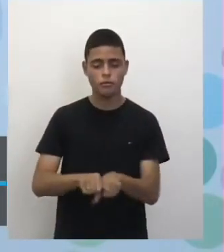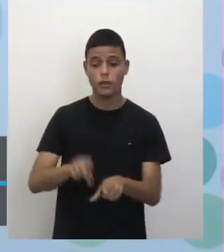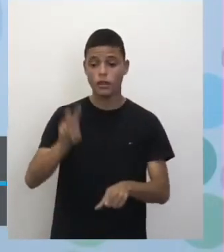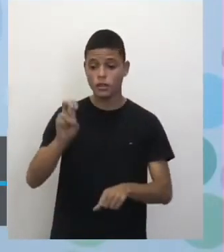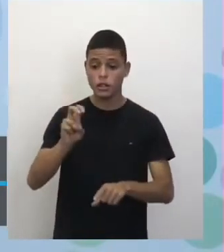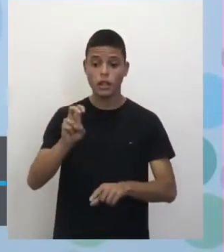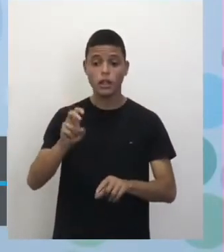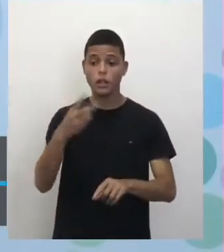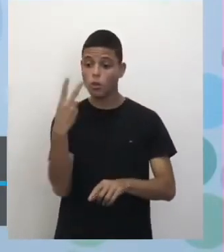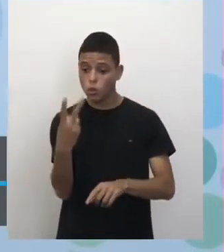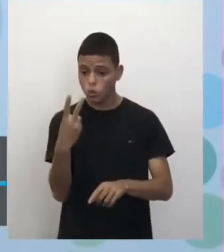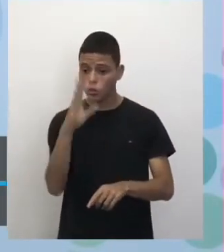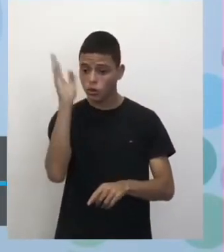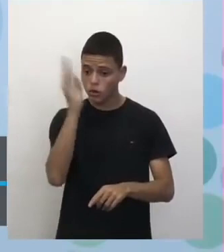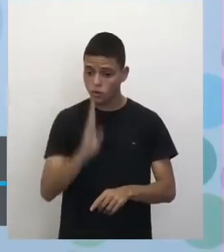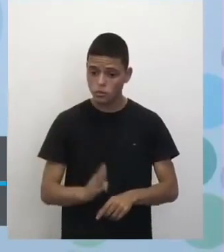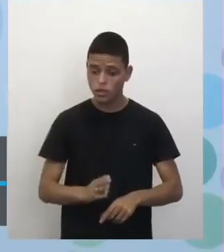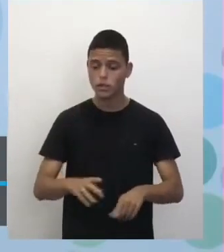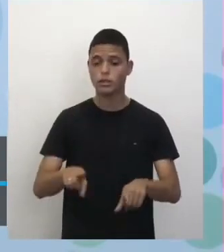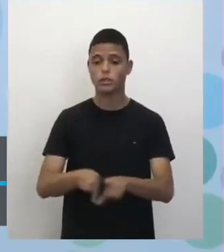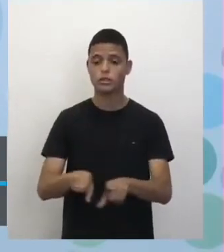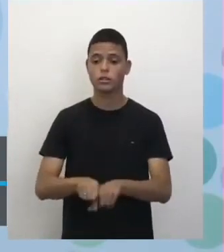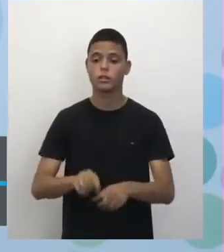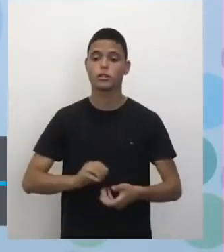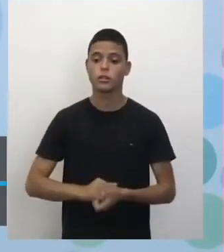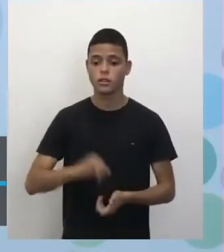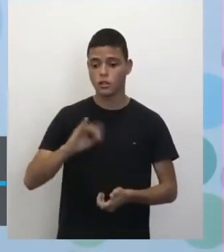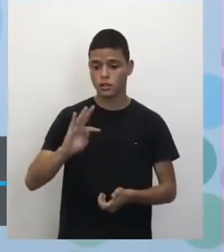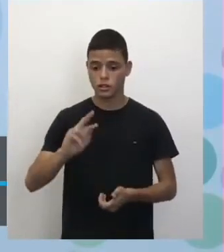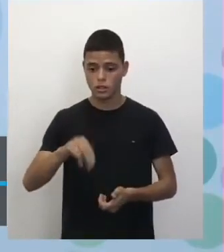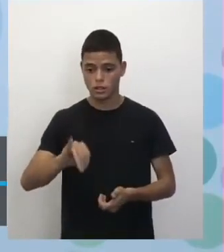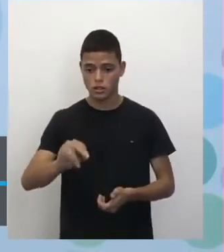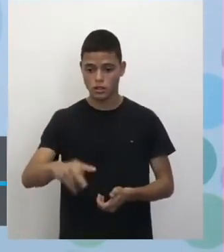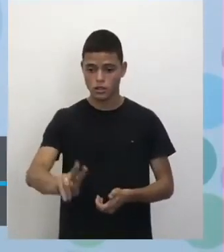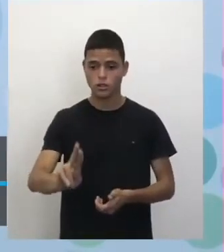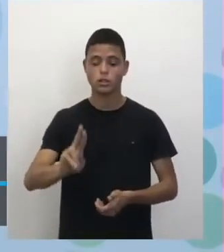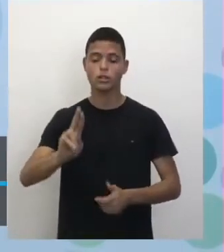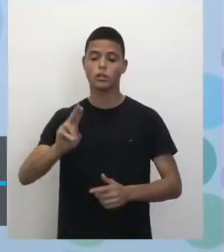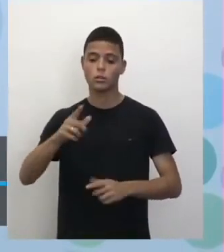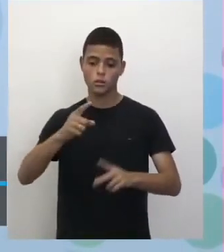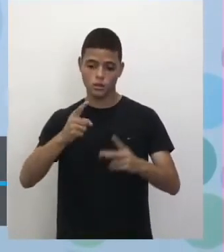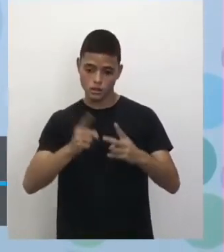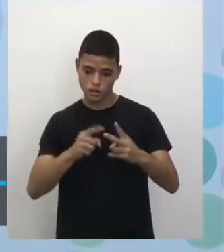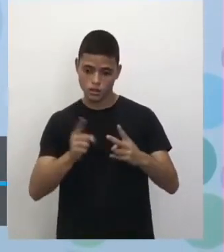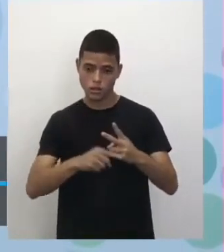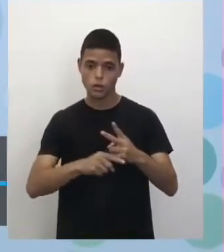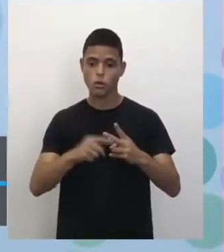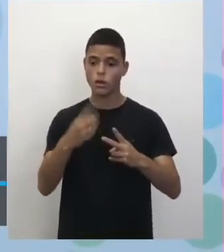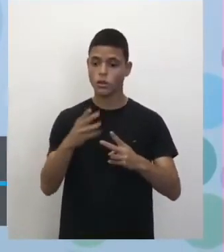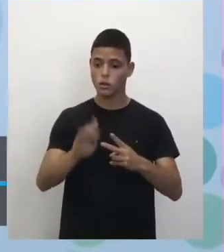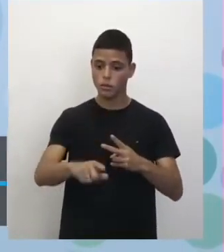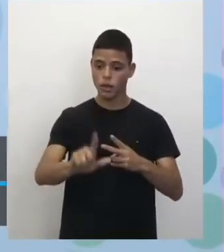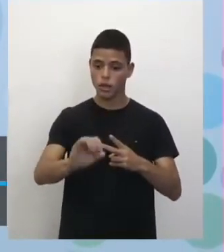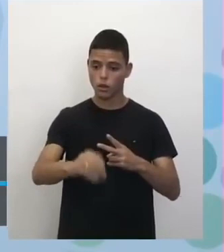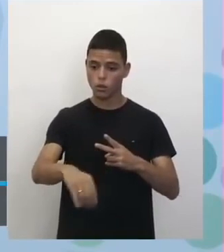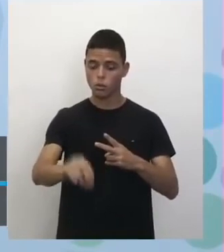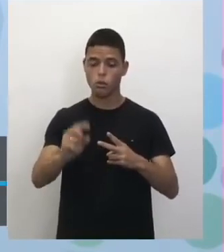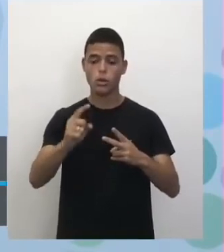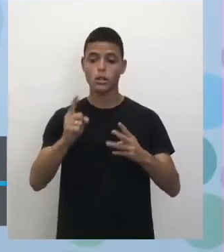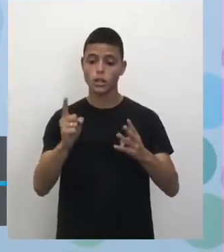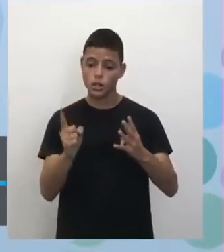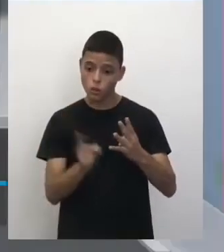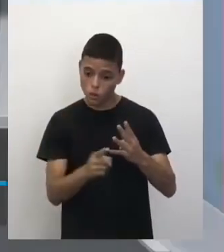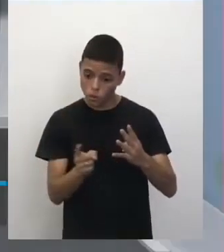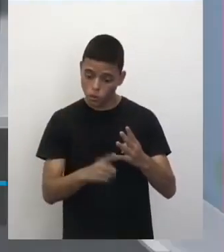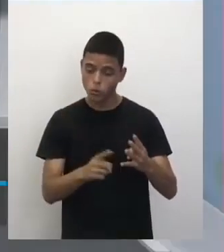são brasileiras, né? Que é a de Itaipu, que está em segundo, e a de Belo Monte, que está em quarto em potencial hidrelétrico. Sempre lembrando